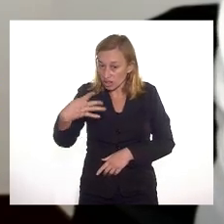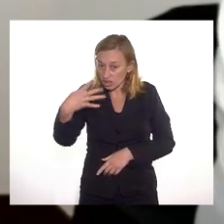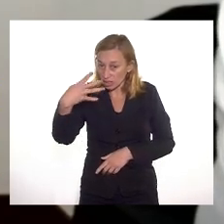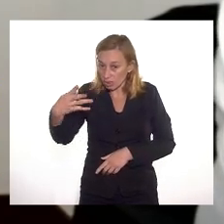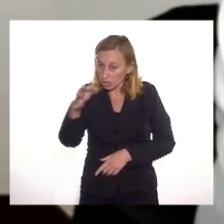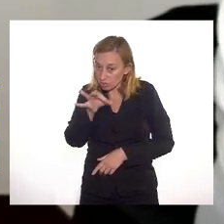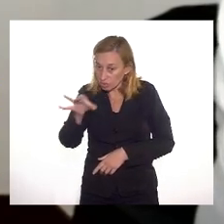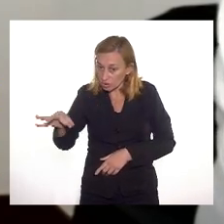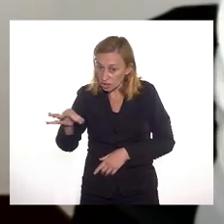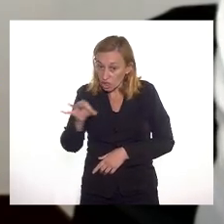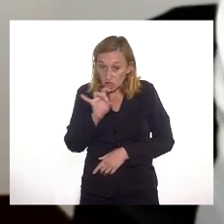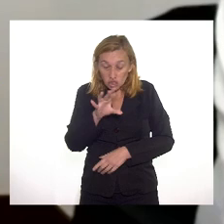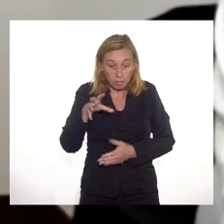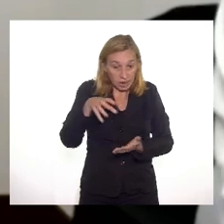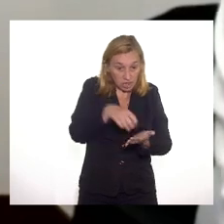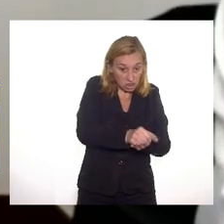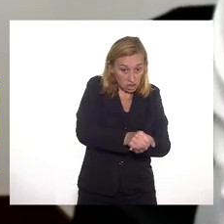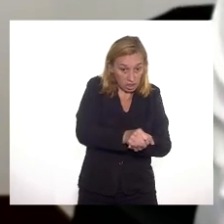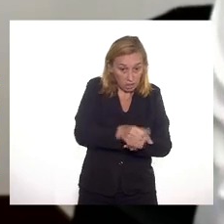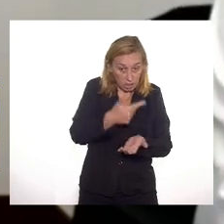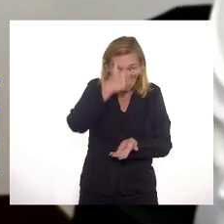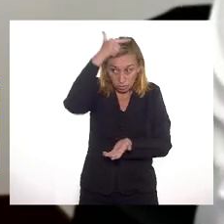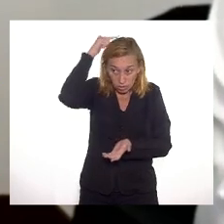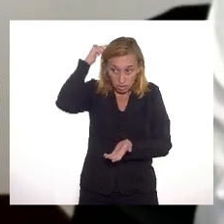244%. Só para ficar registrado isso.